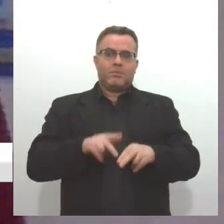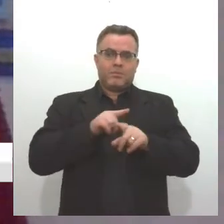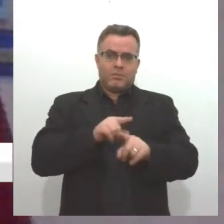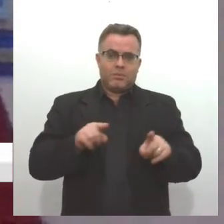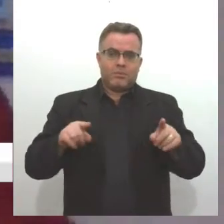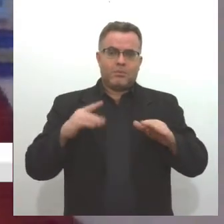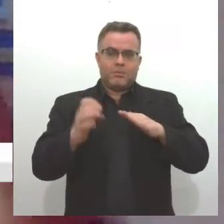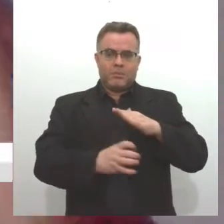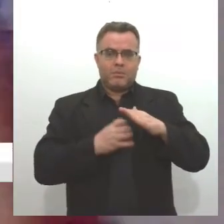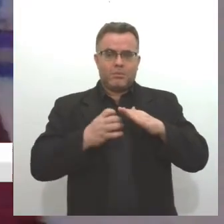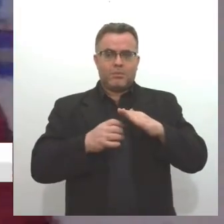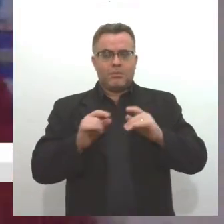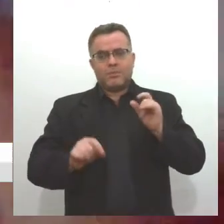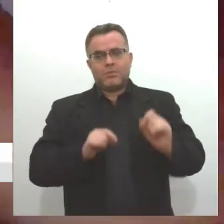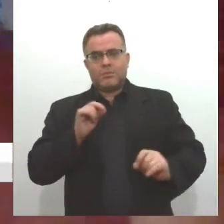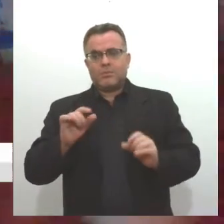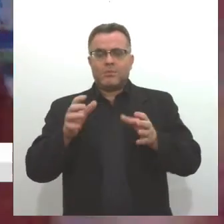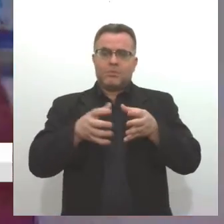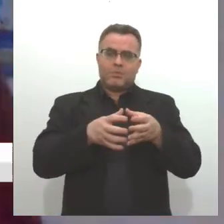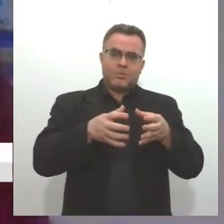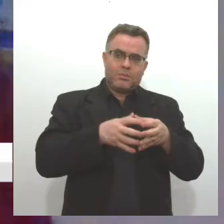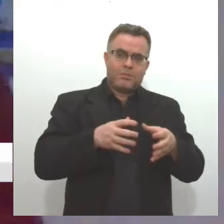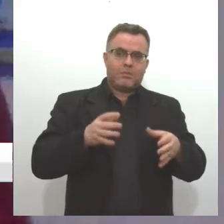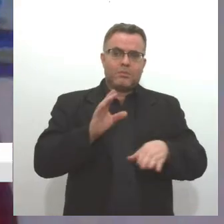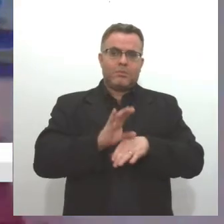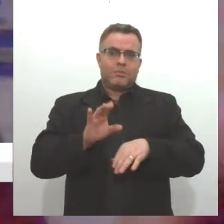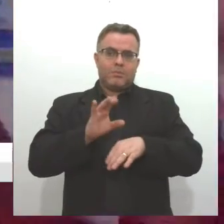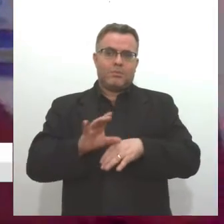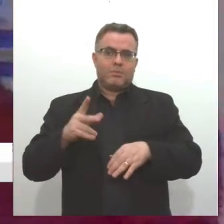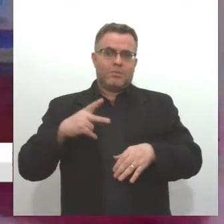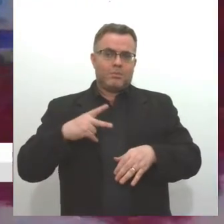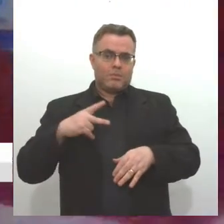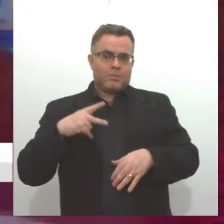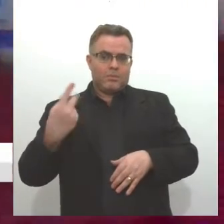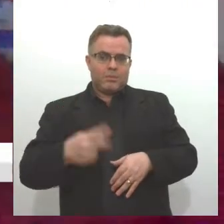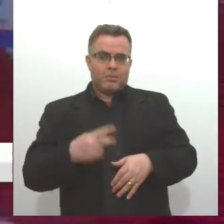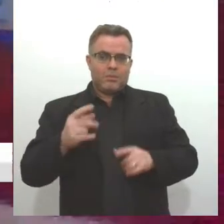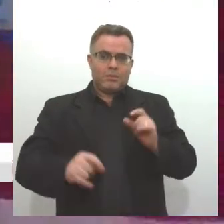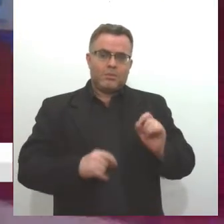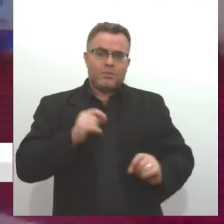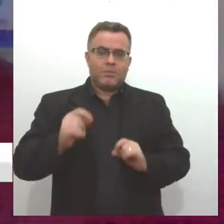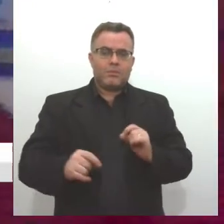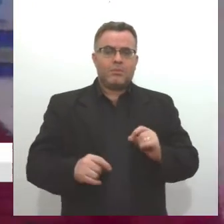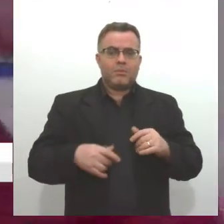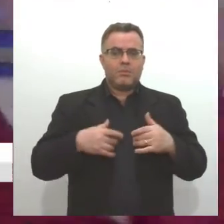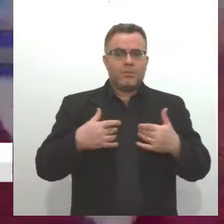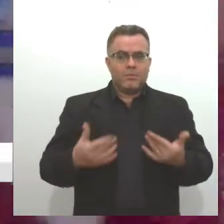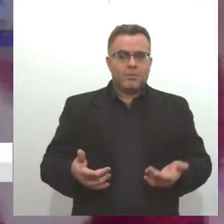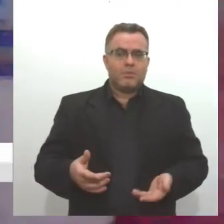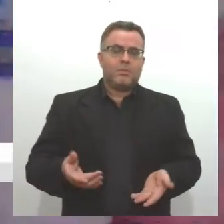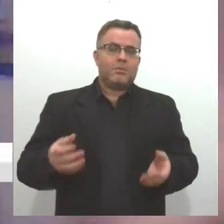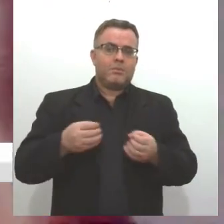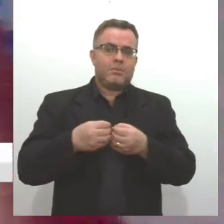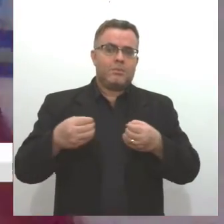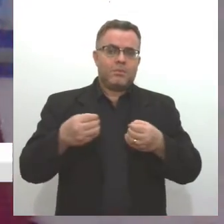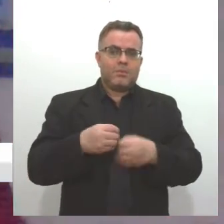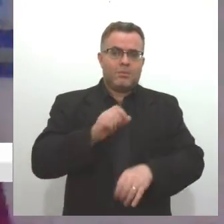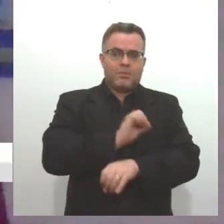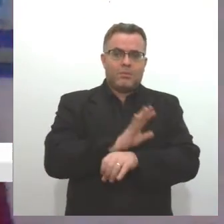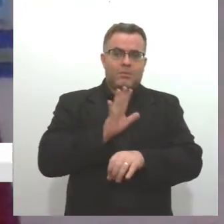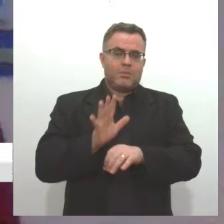empresa algum curso particular aqui mesmo, o curso NECUP, aqui do lado na Barra dos